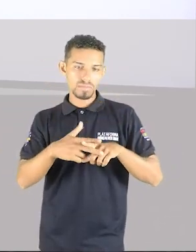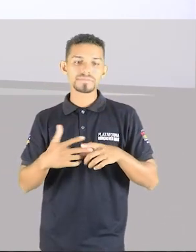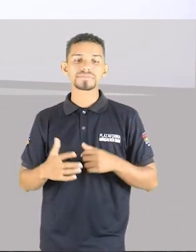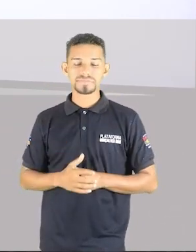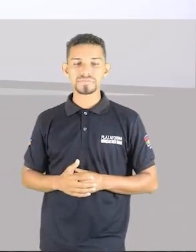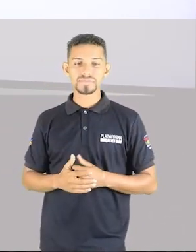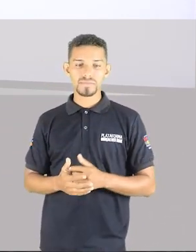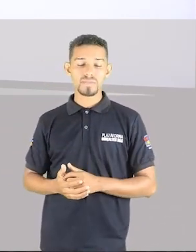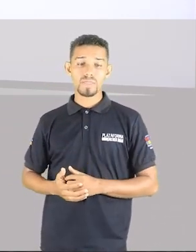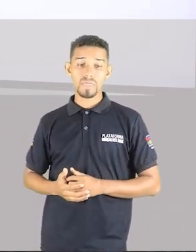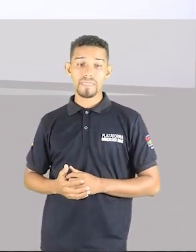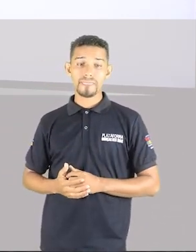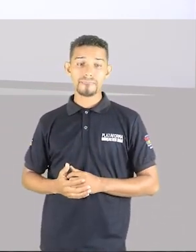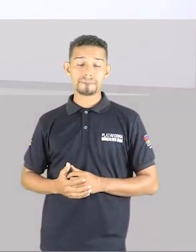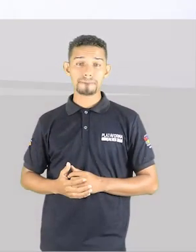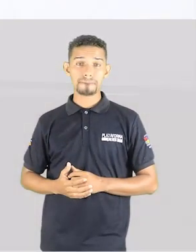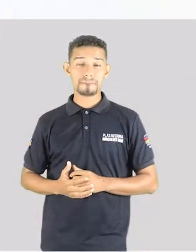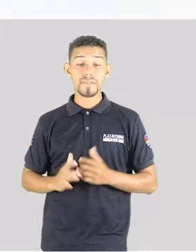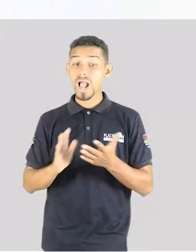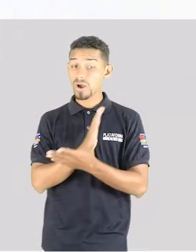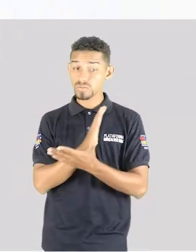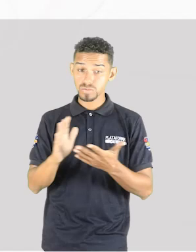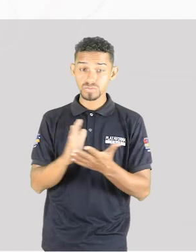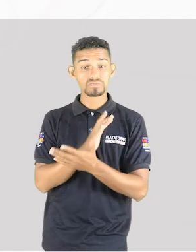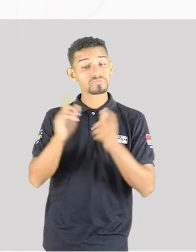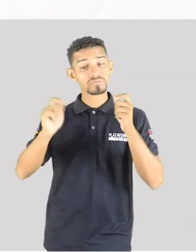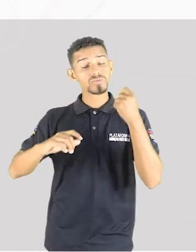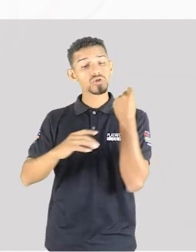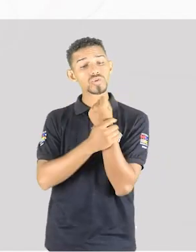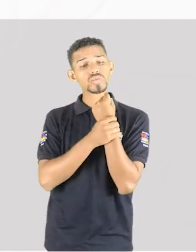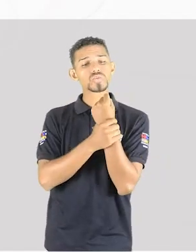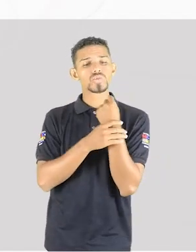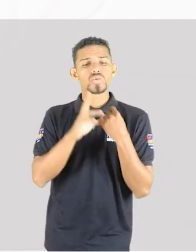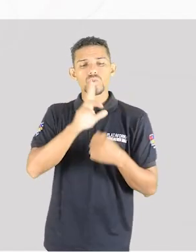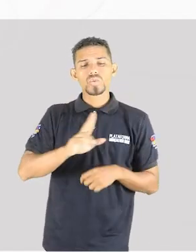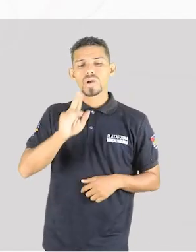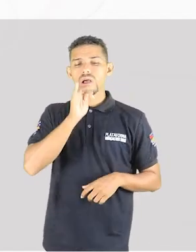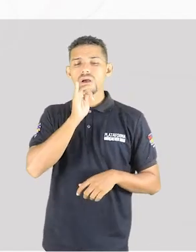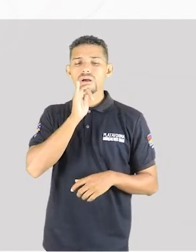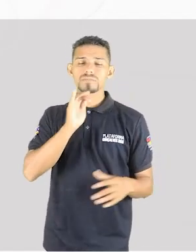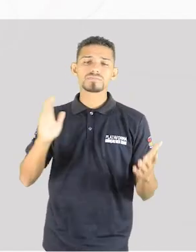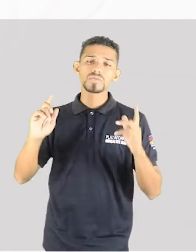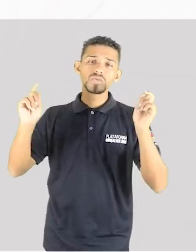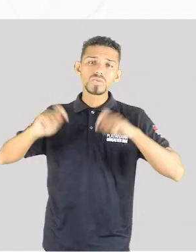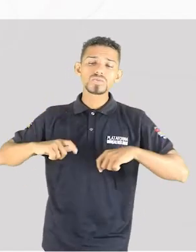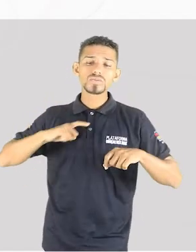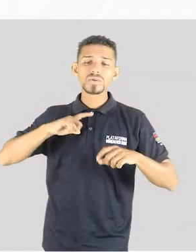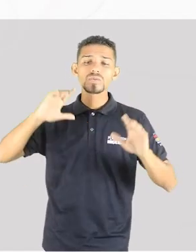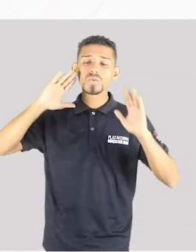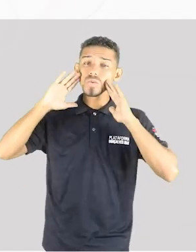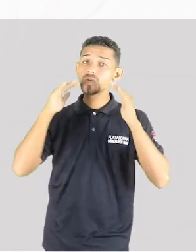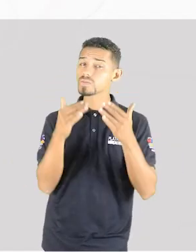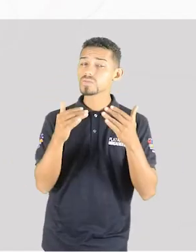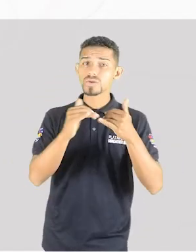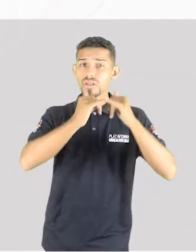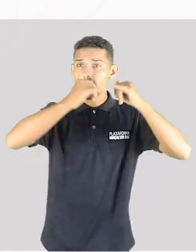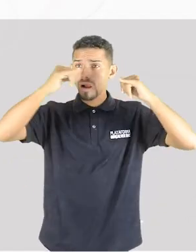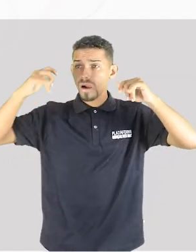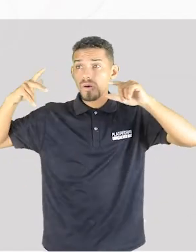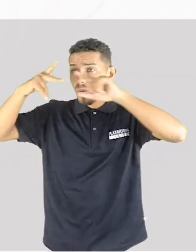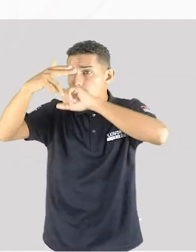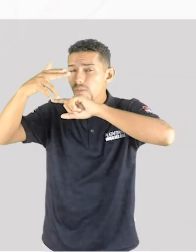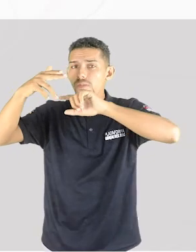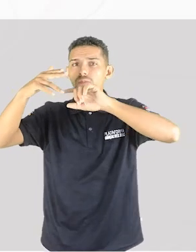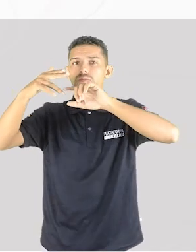questão beleza alguns dispositivos de segurança utilizados em circuitos elétricos possuem intuito de interromper a passagem de